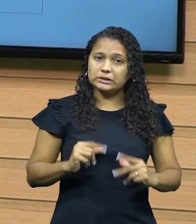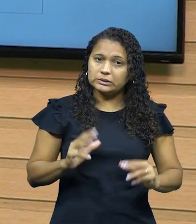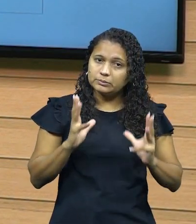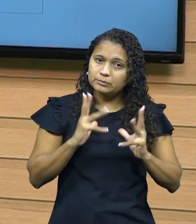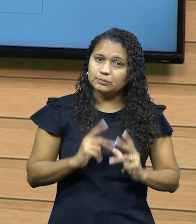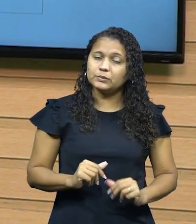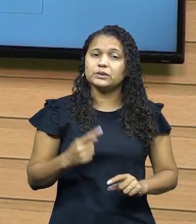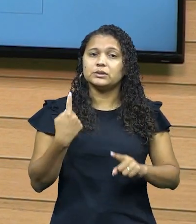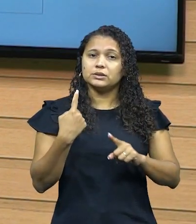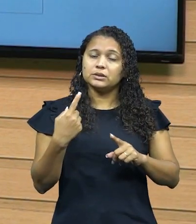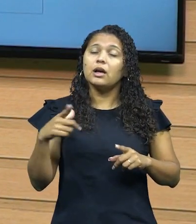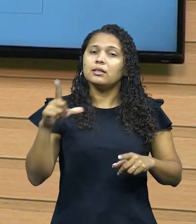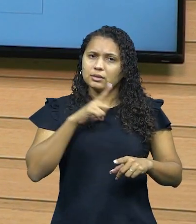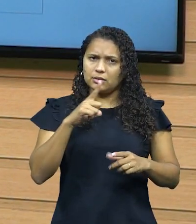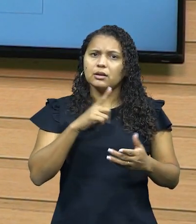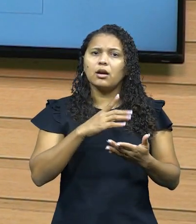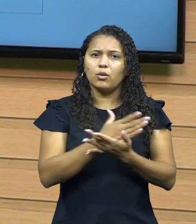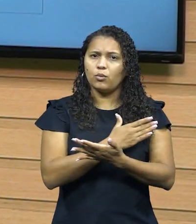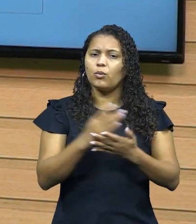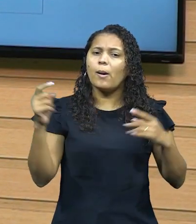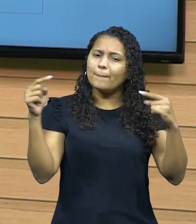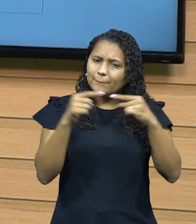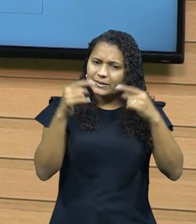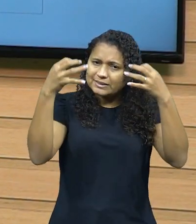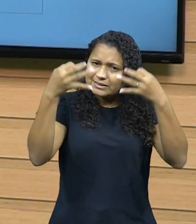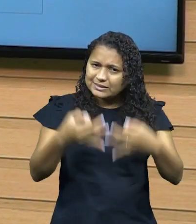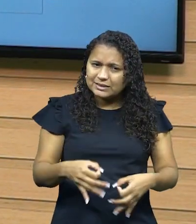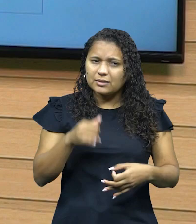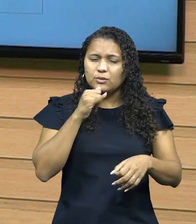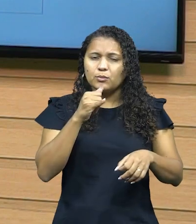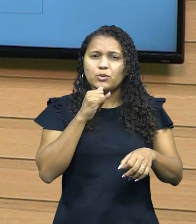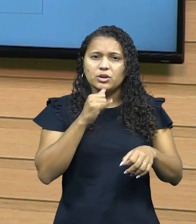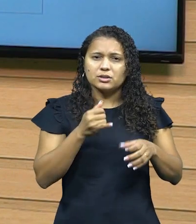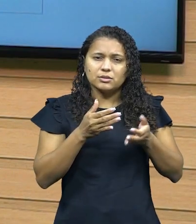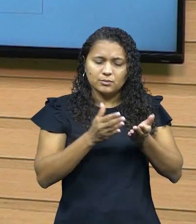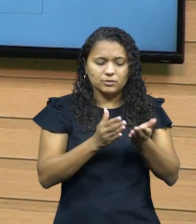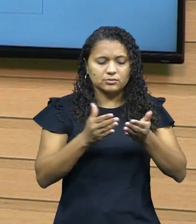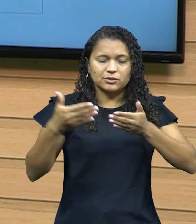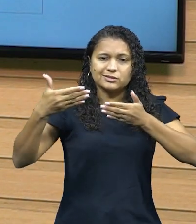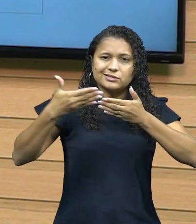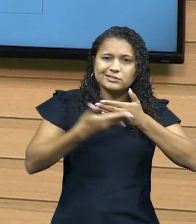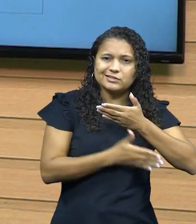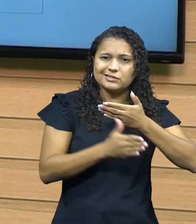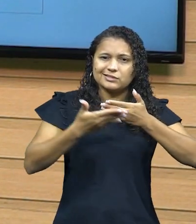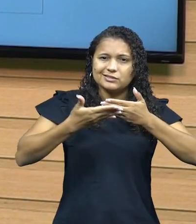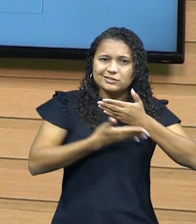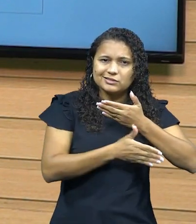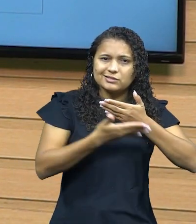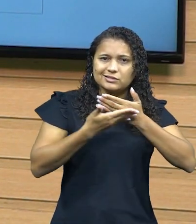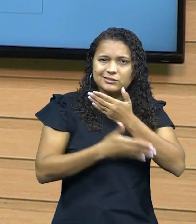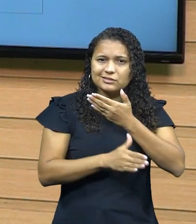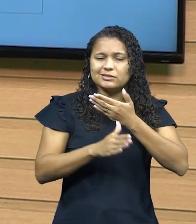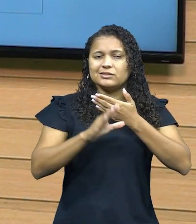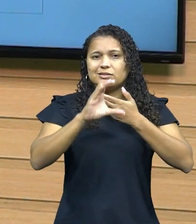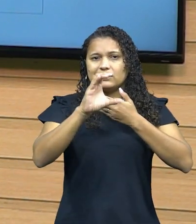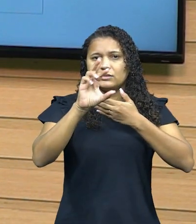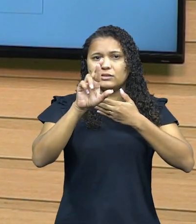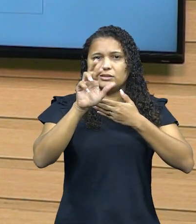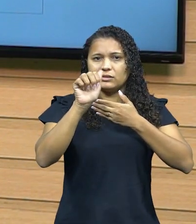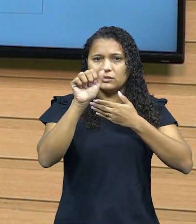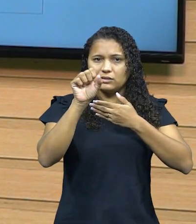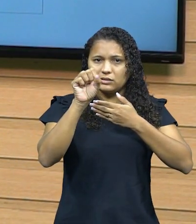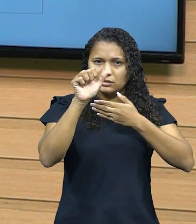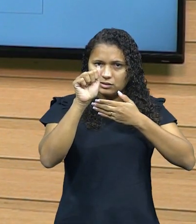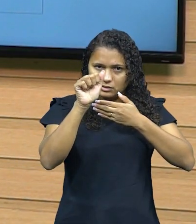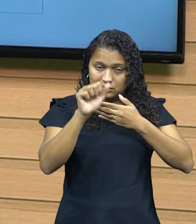hoje produtos específicos para limpar, para tirar algas, para tirar cracas dessa área debaixo da embarcação, a